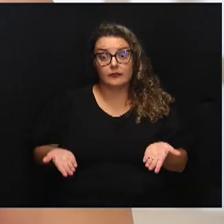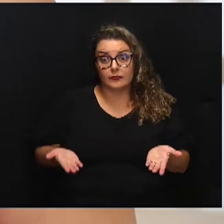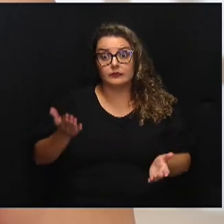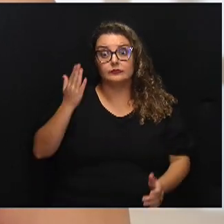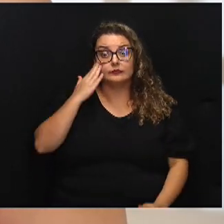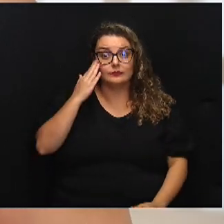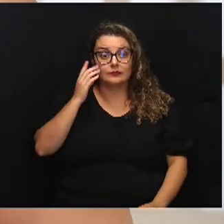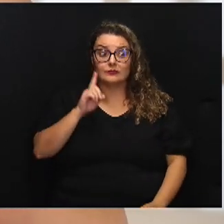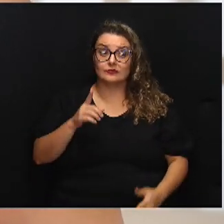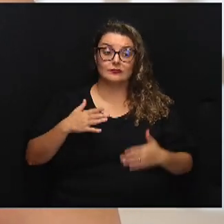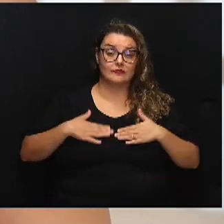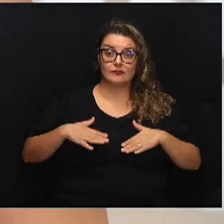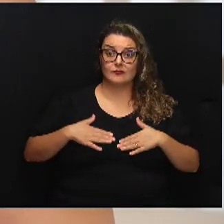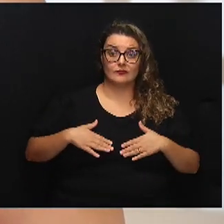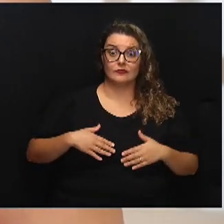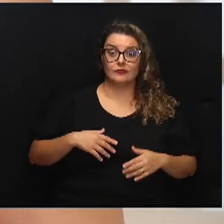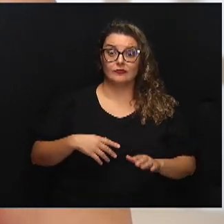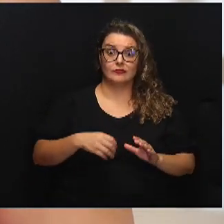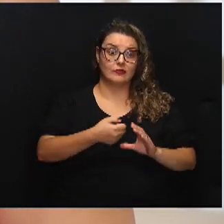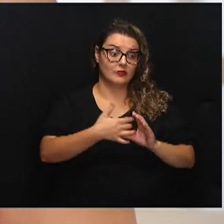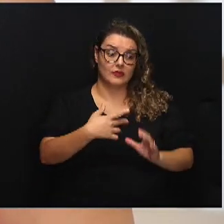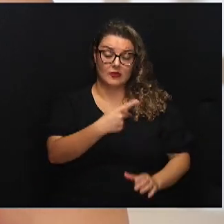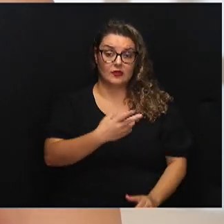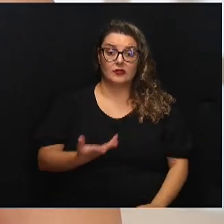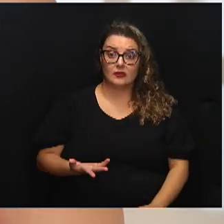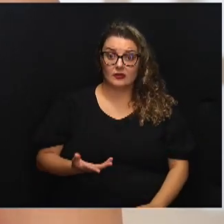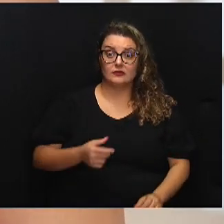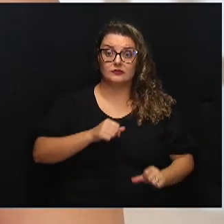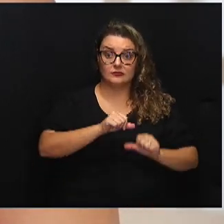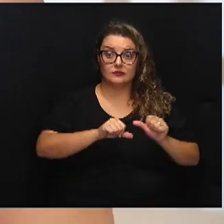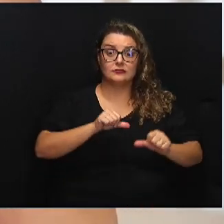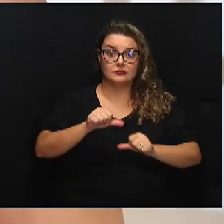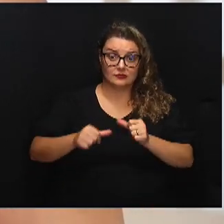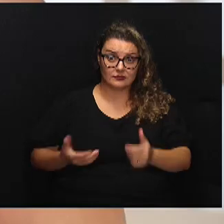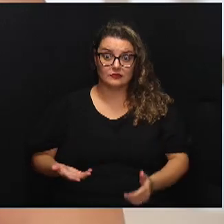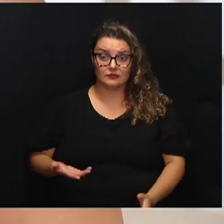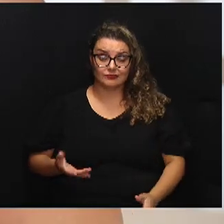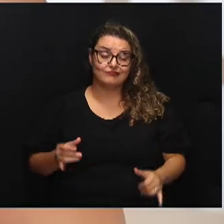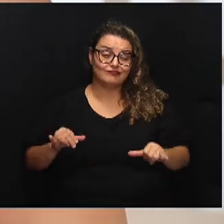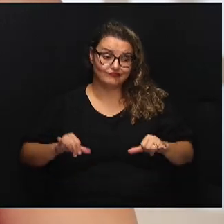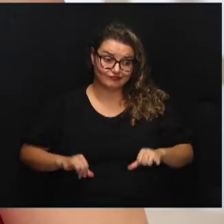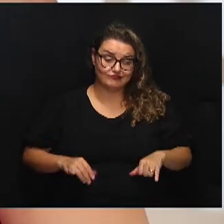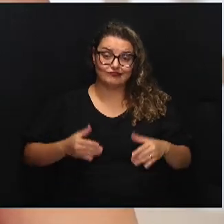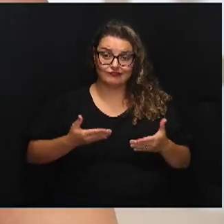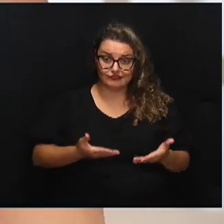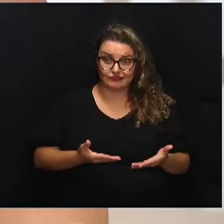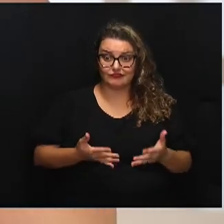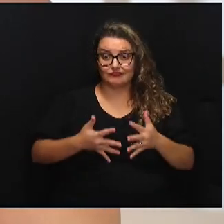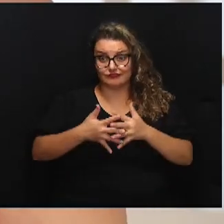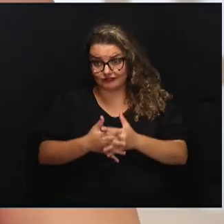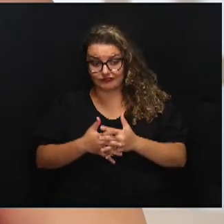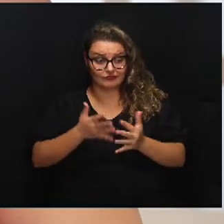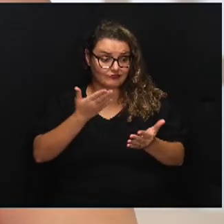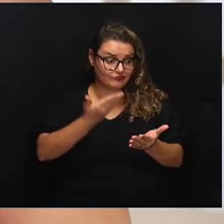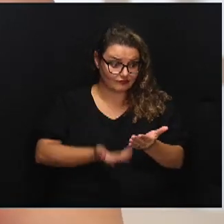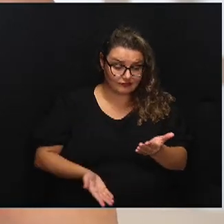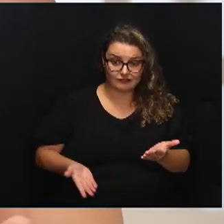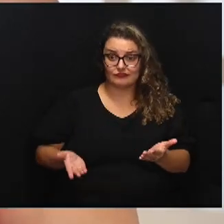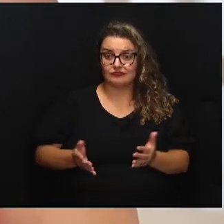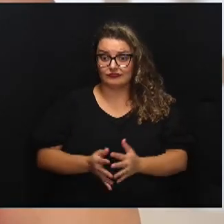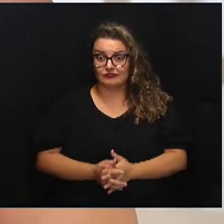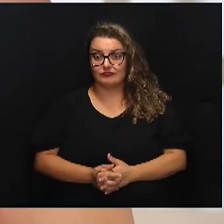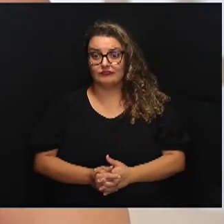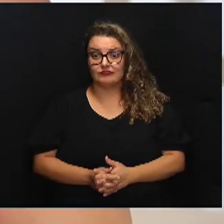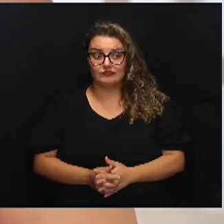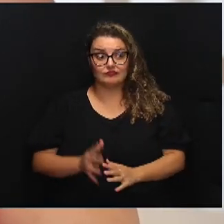um tranquilo por personalidade dele. Ele realmente foi mudando e é um sofrimento, né? Ele tá confuso, ele tá perdido, ele tá